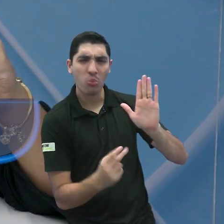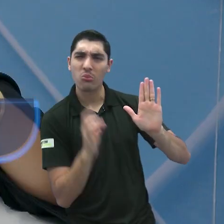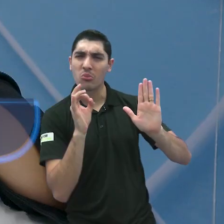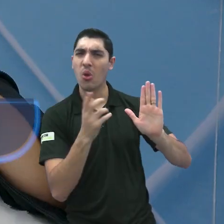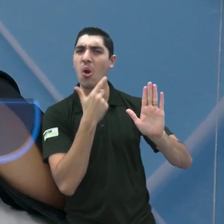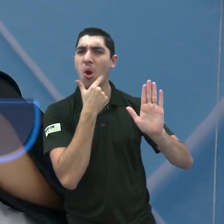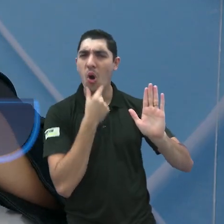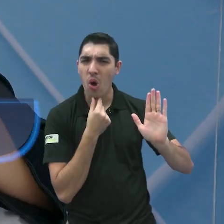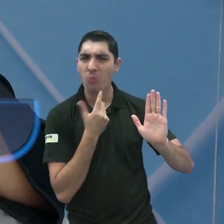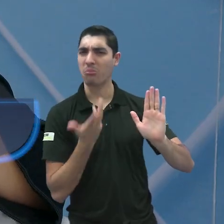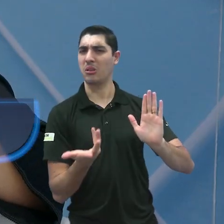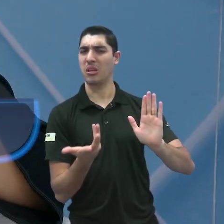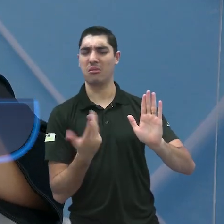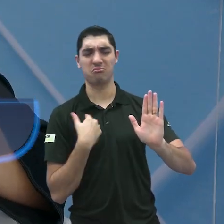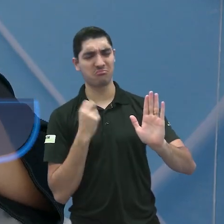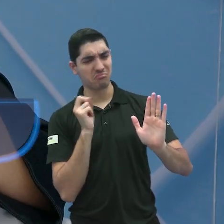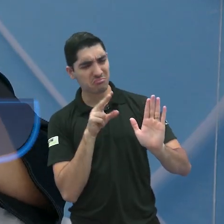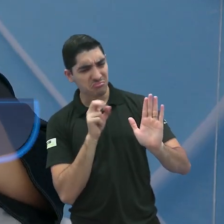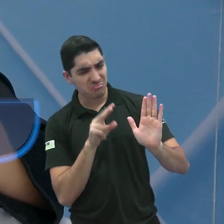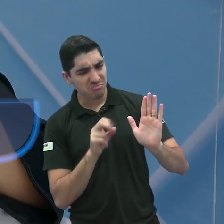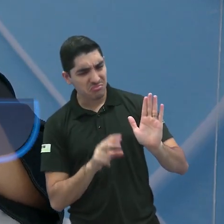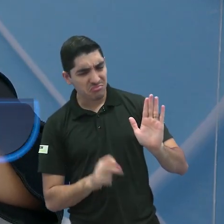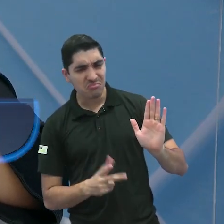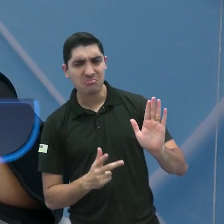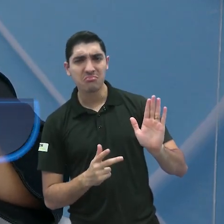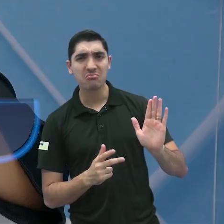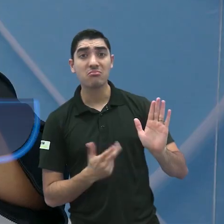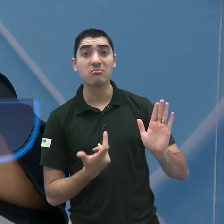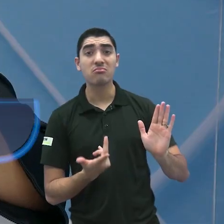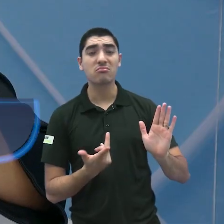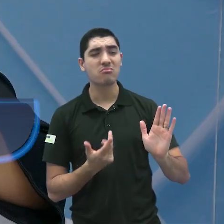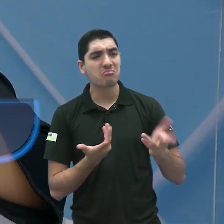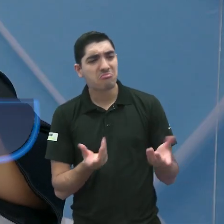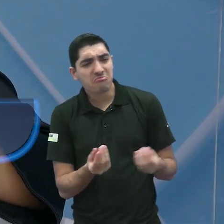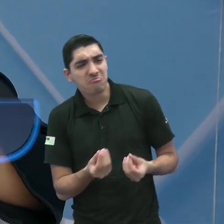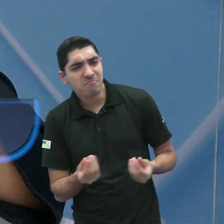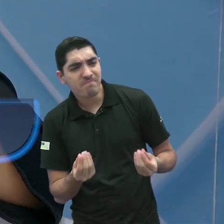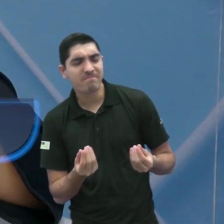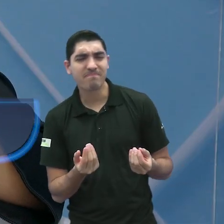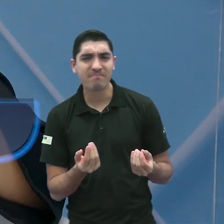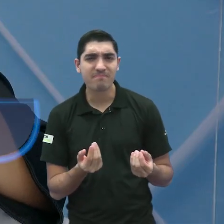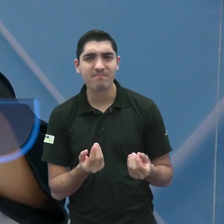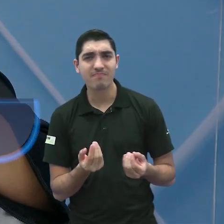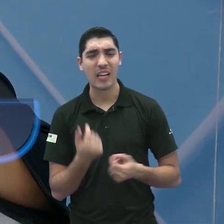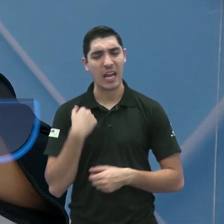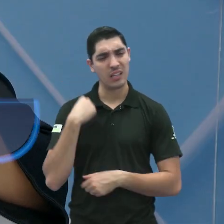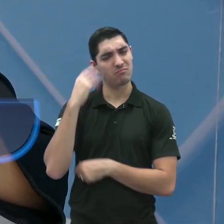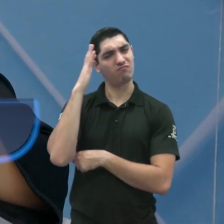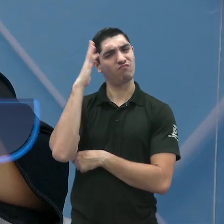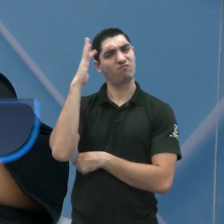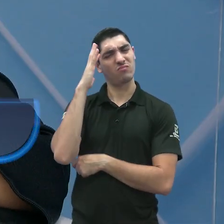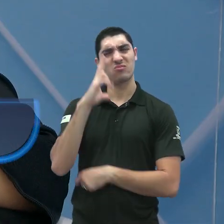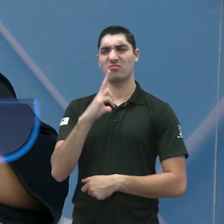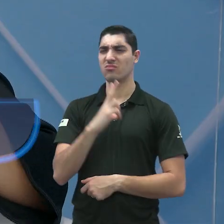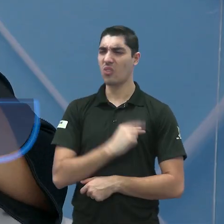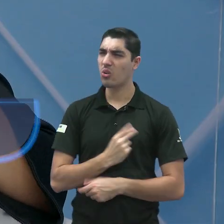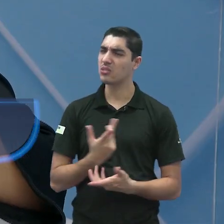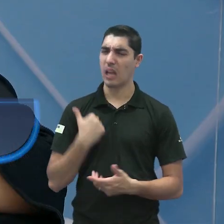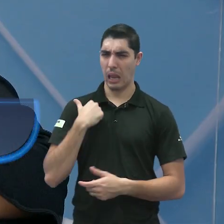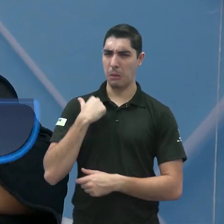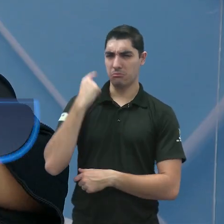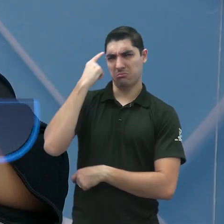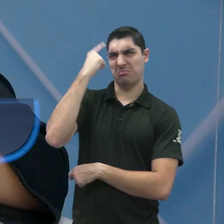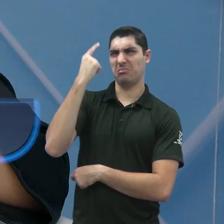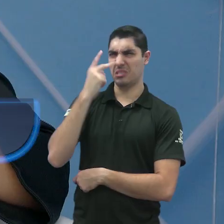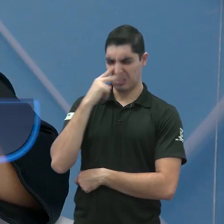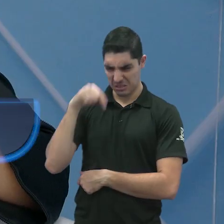o último sobrenome, alguma coisa do tipo, e quando a gente vai ver quem é o autor, é um homem. Então, assim, eu sempre me questionava, será que